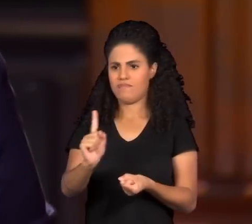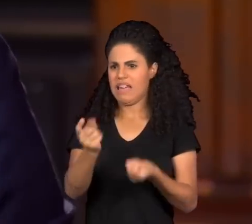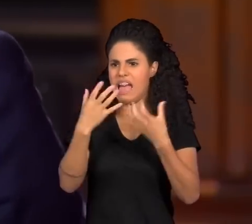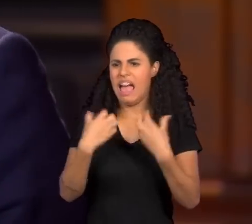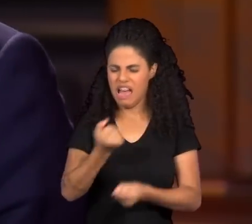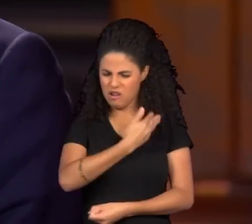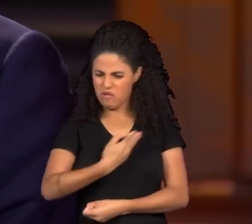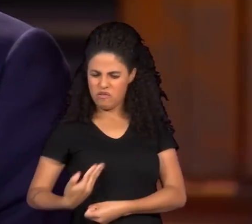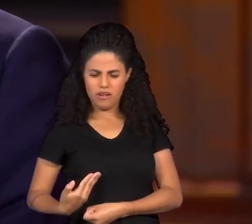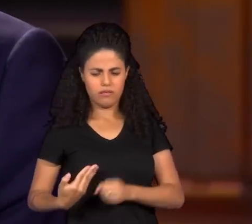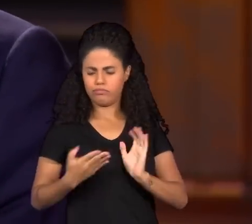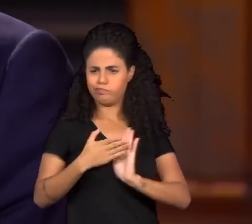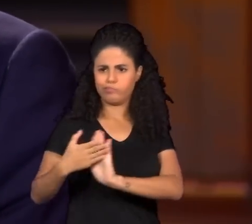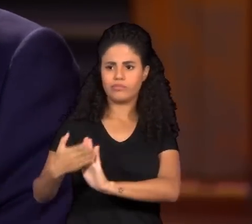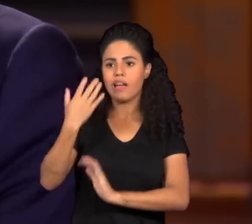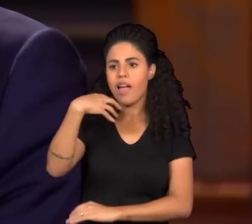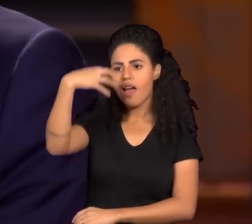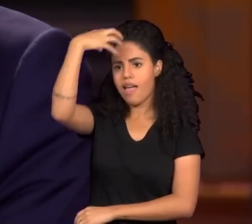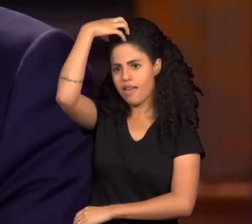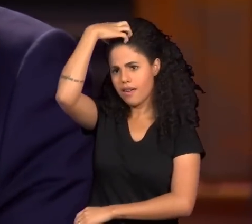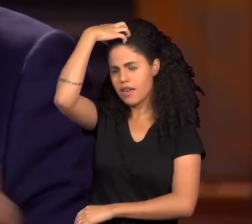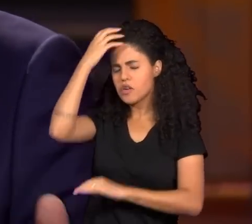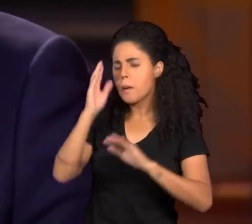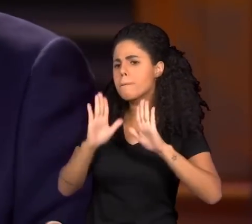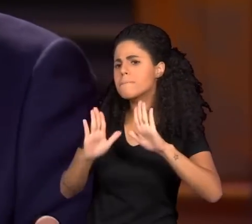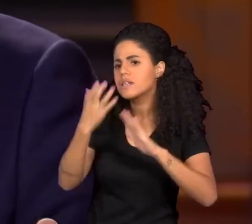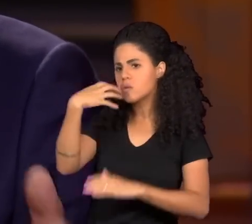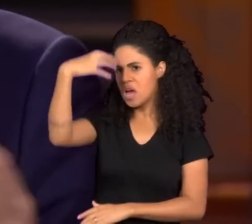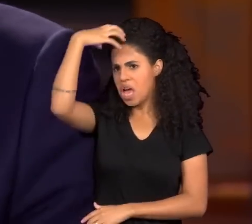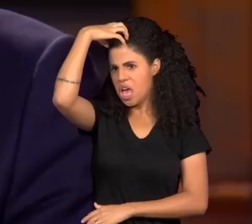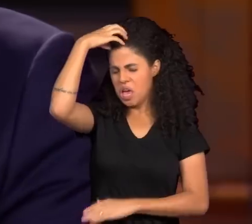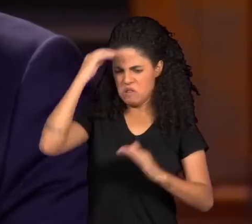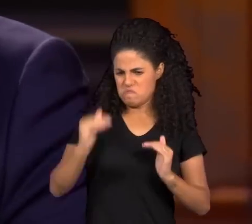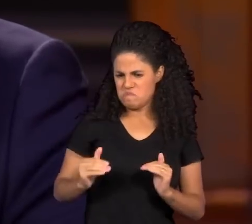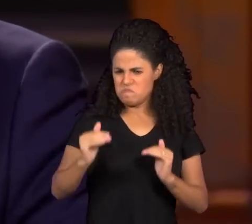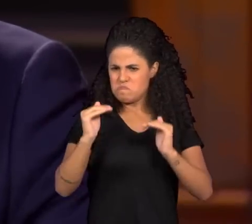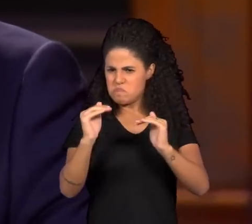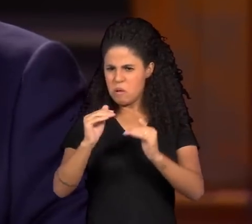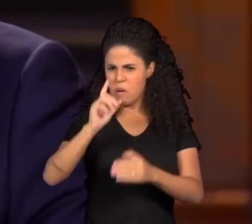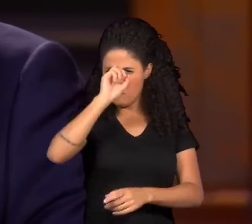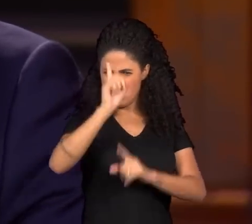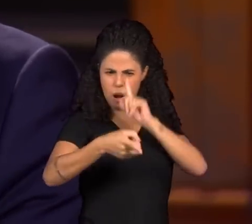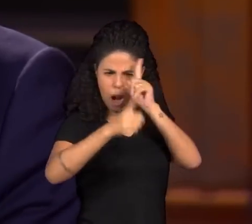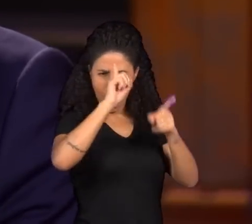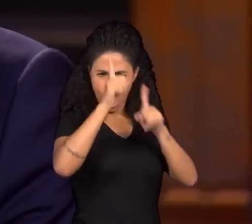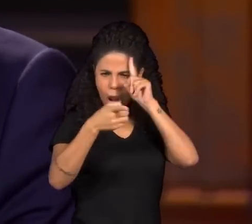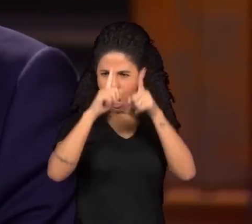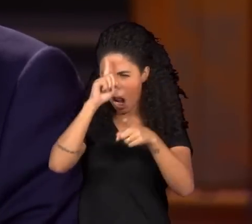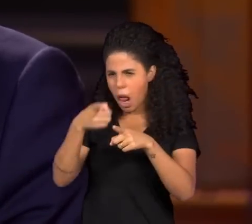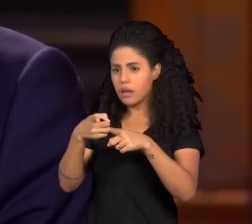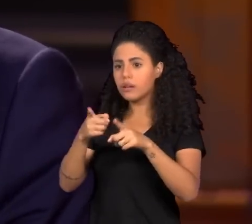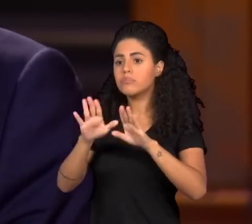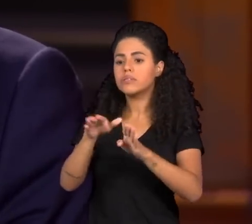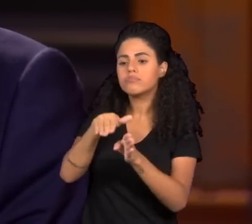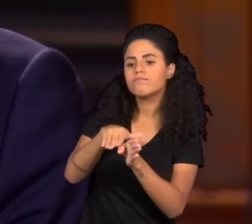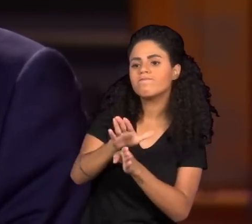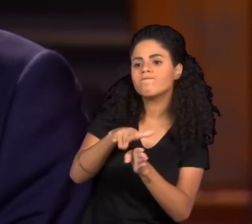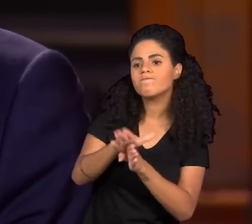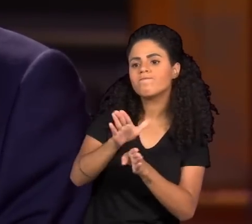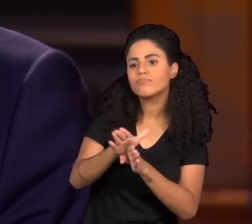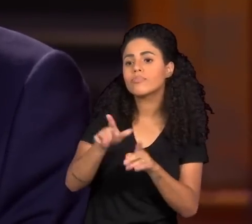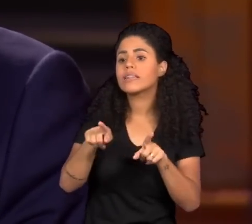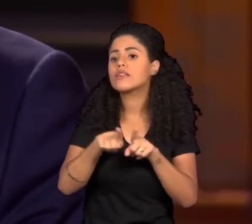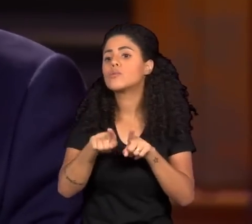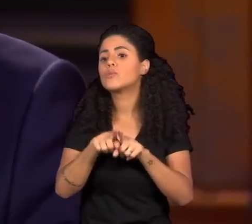ele fala de rei. Mas ele fala, inclusive, que um rei autoritário e com conselheiros